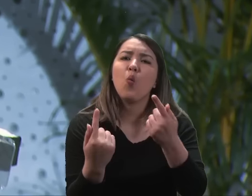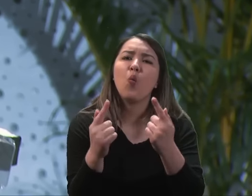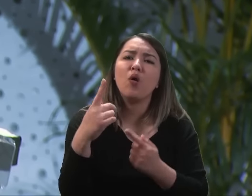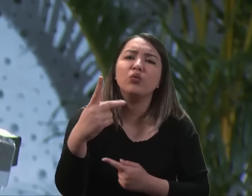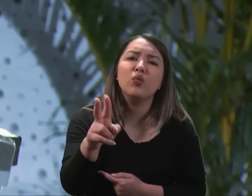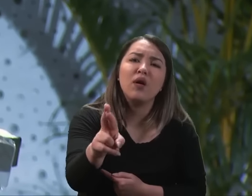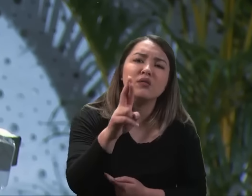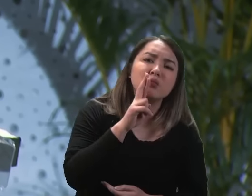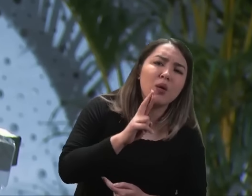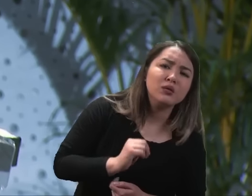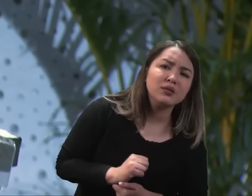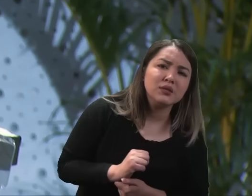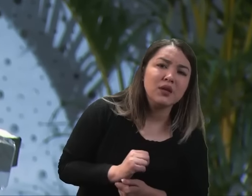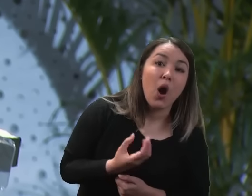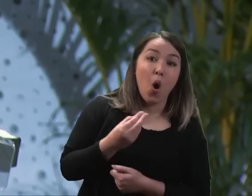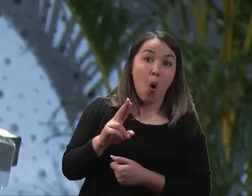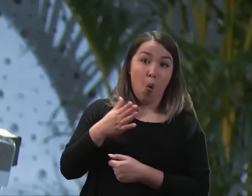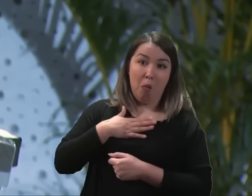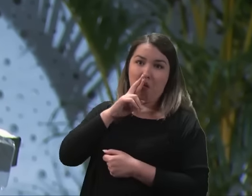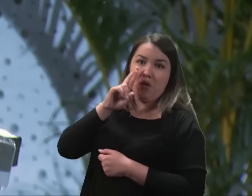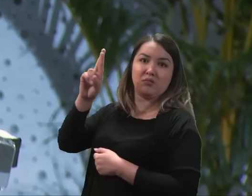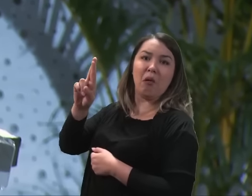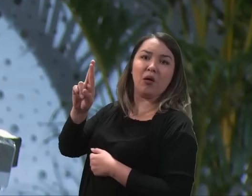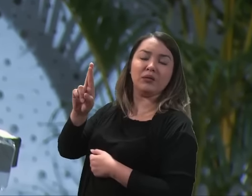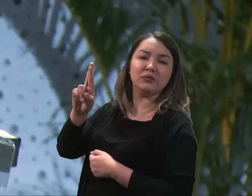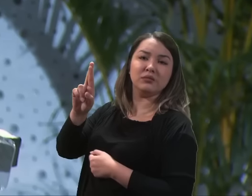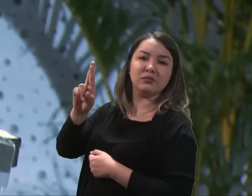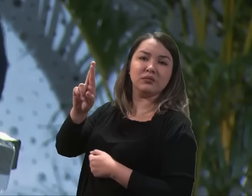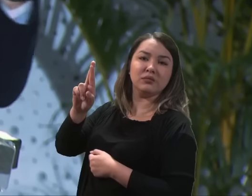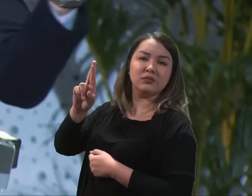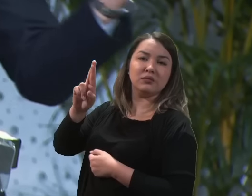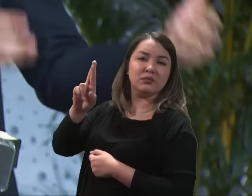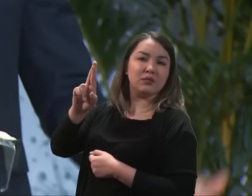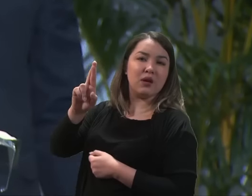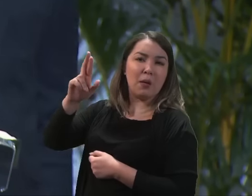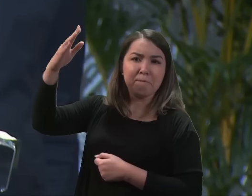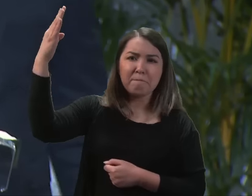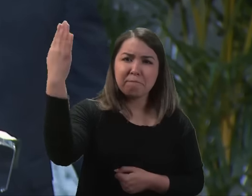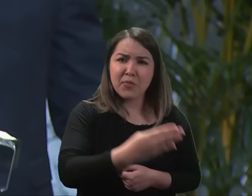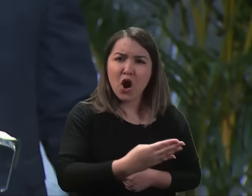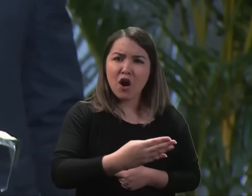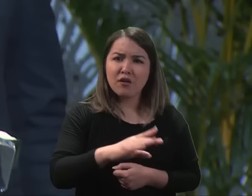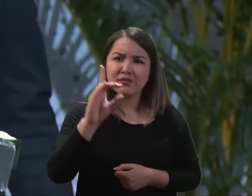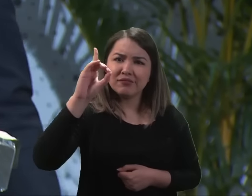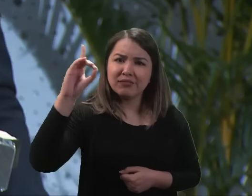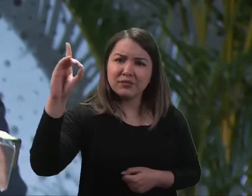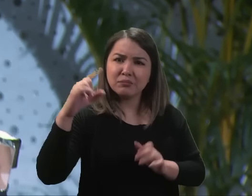ou a minha resposta diante das provas que estão diante de nós